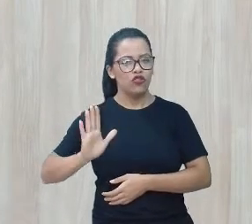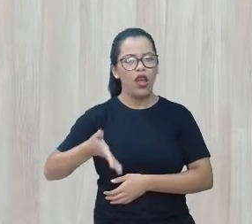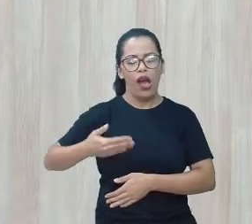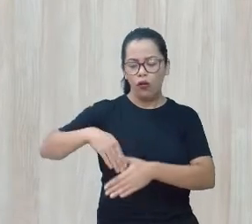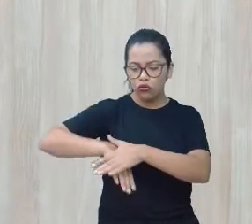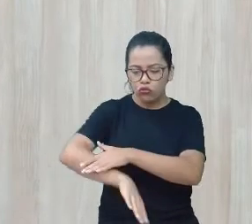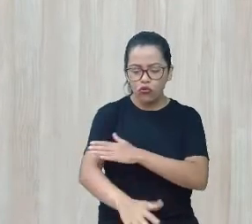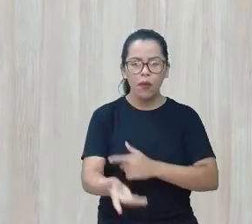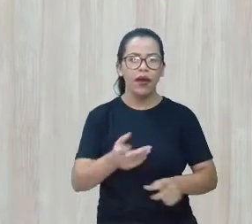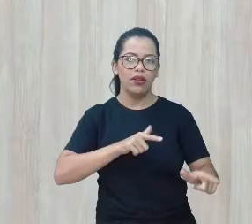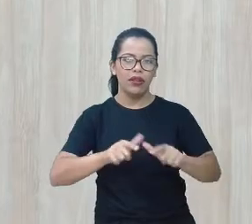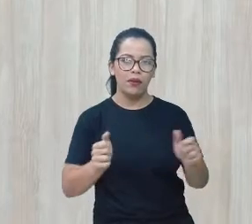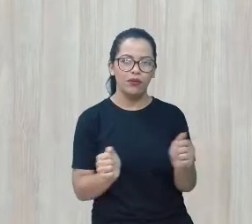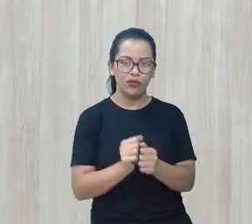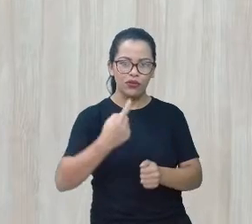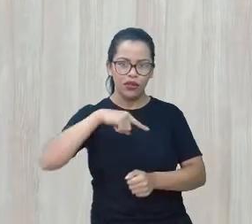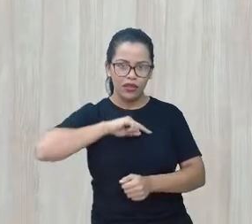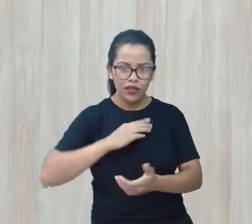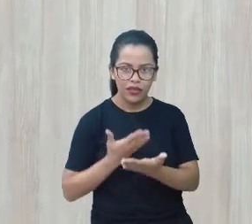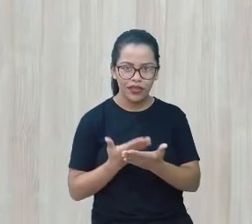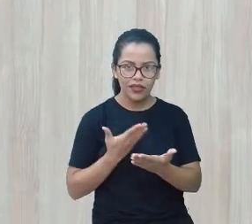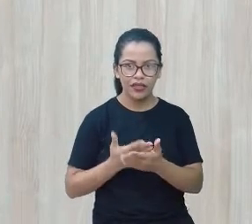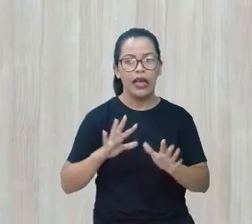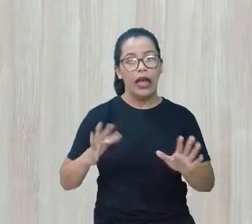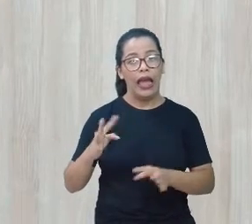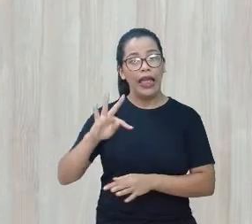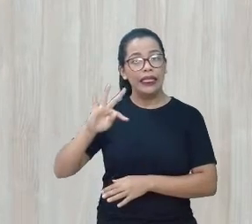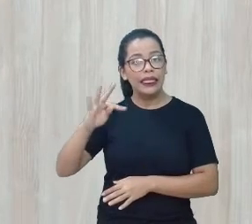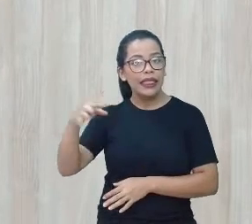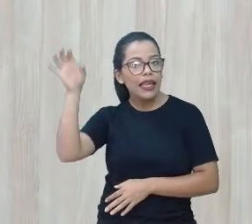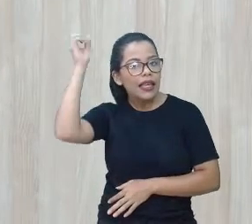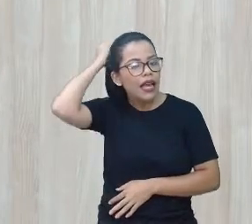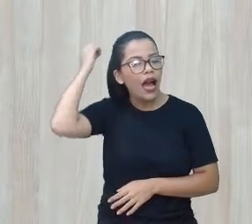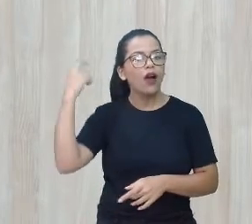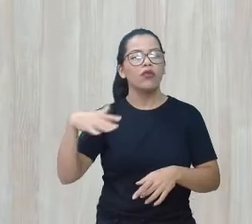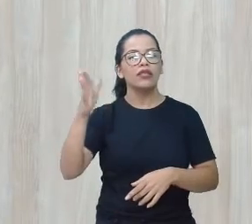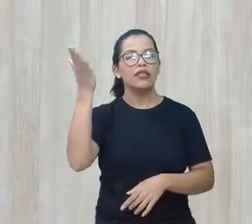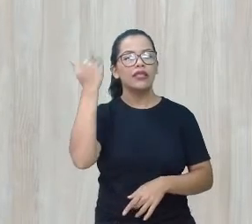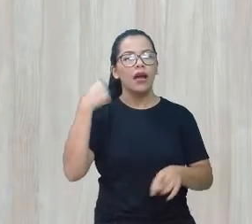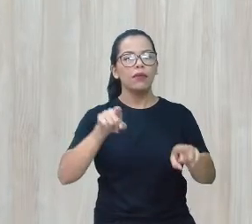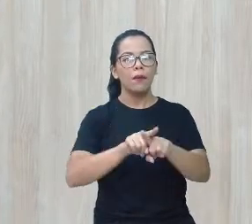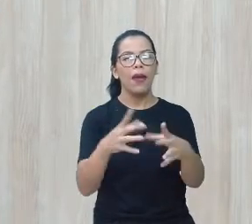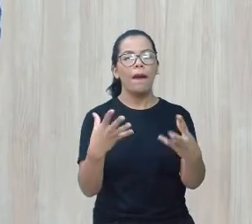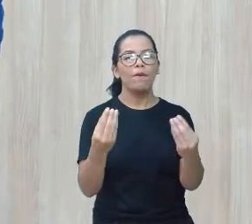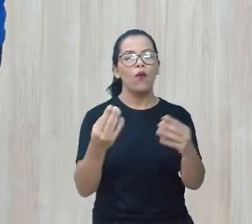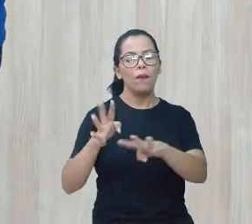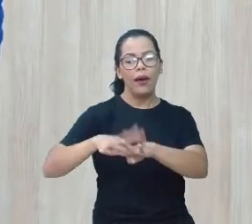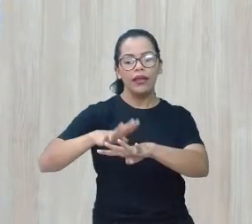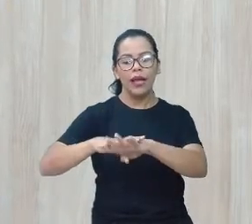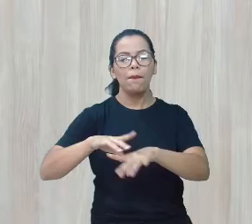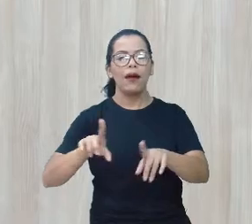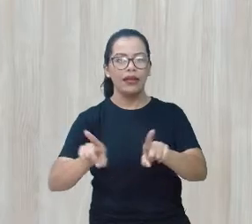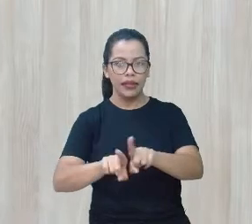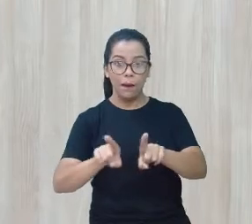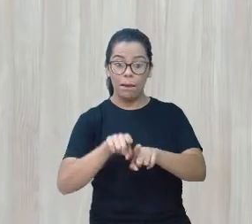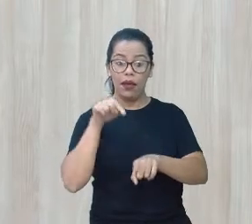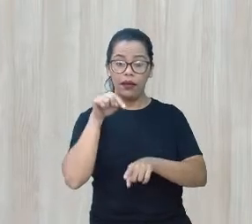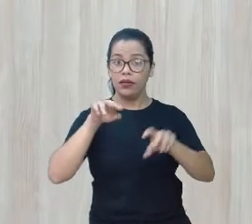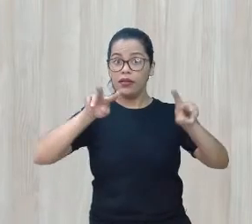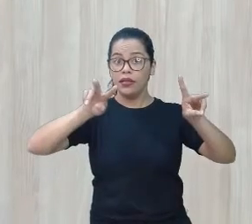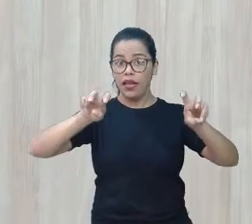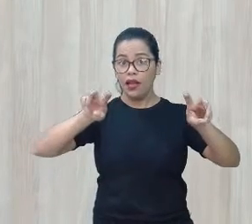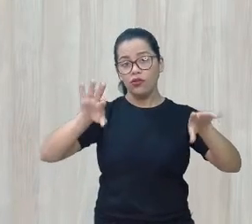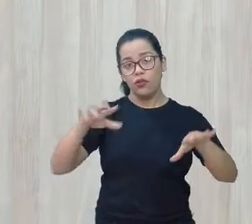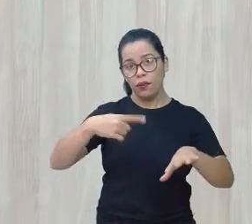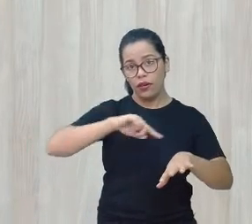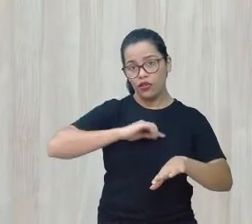nossa aula, o professor Tiago, que além de matemática, sabe bastante desse conteúdo e vai ajudar a gente a entender melhor esse mundo